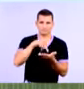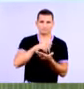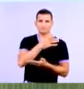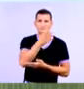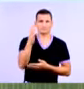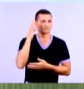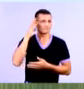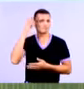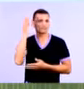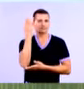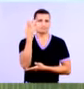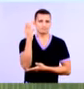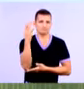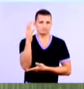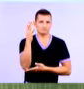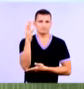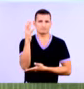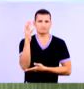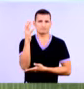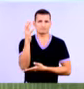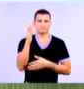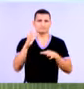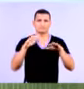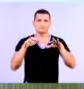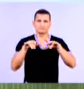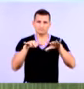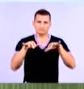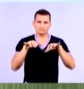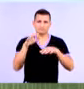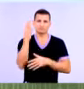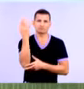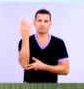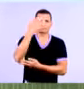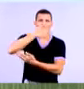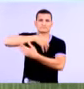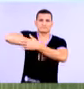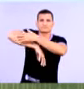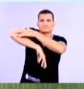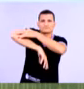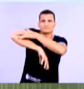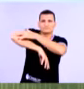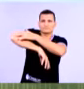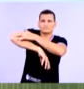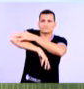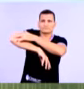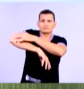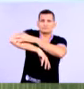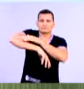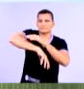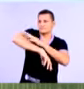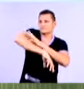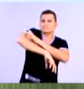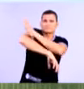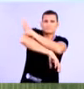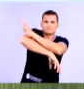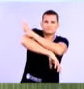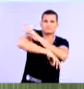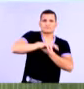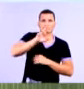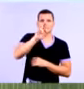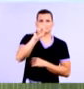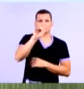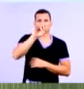árvore da computação, ela é de ponta cabeça. Então, a raiz está aqui em cima, né? E conforme vão começar